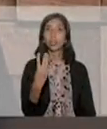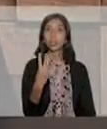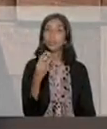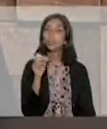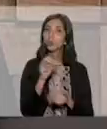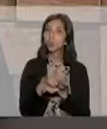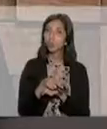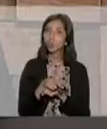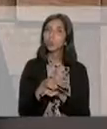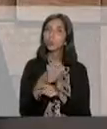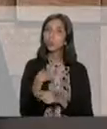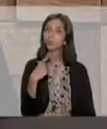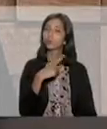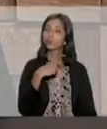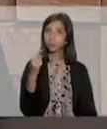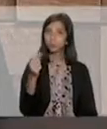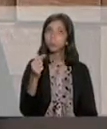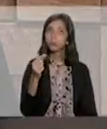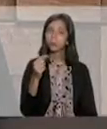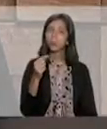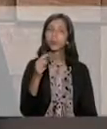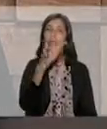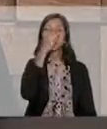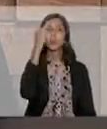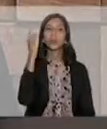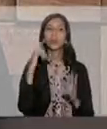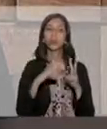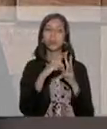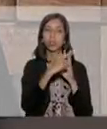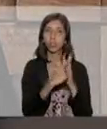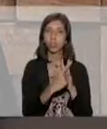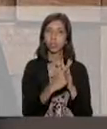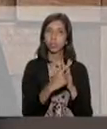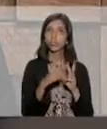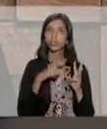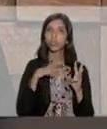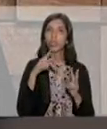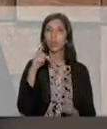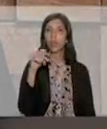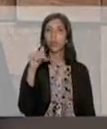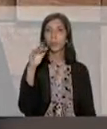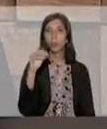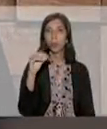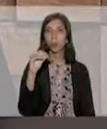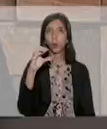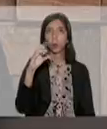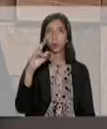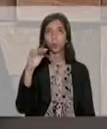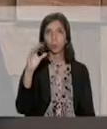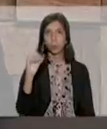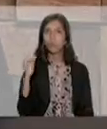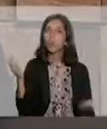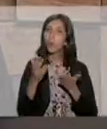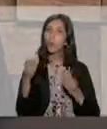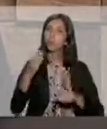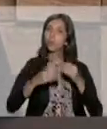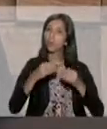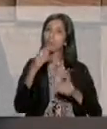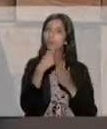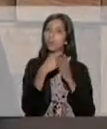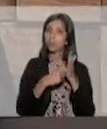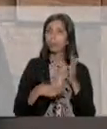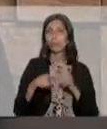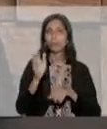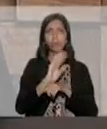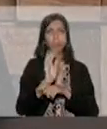final para entrar, eu fui uma das 3. Desses 3, o Paulo Cursino, que hoje é roteirista, inclusive